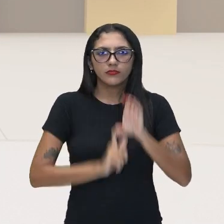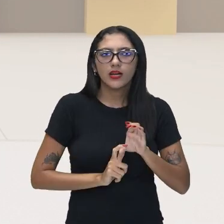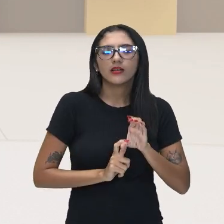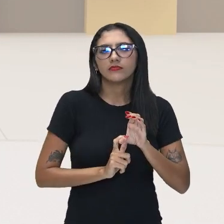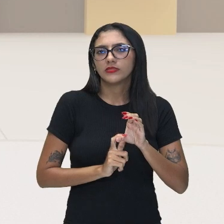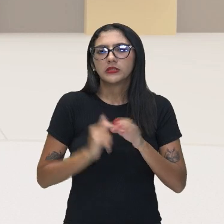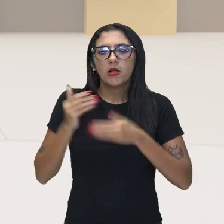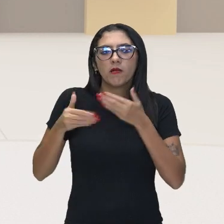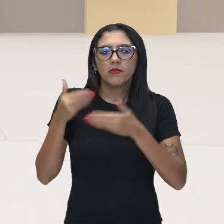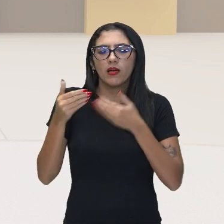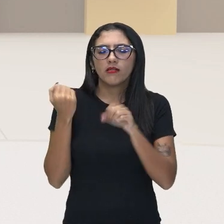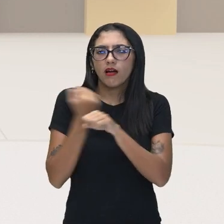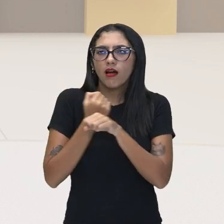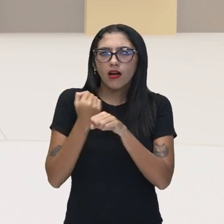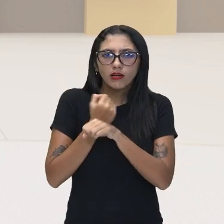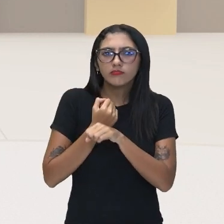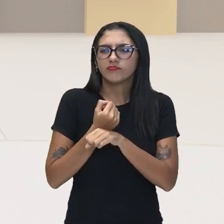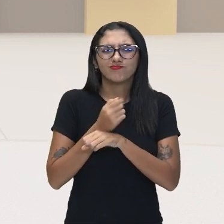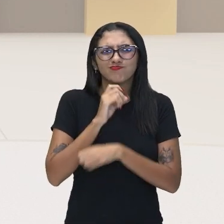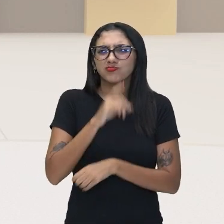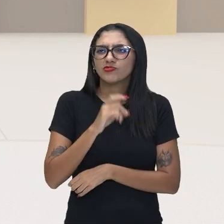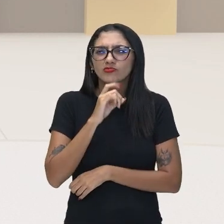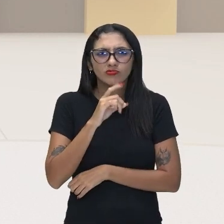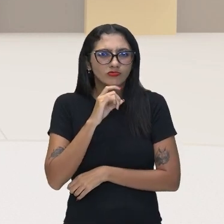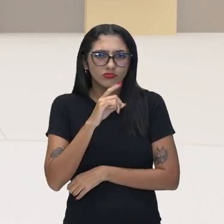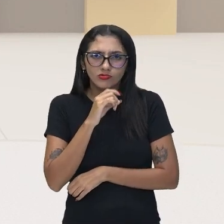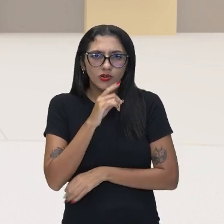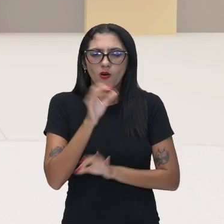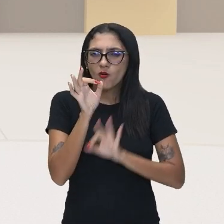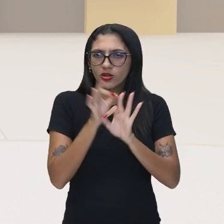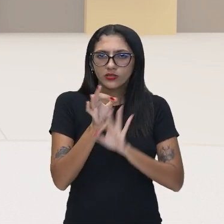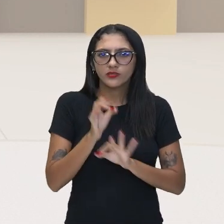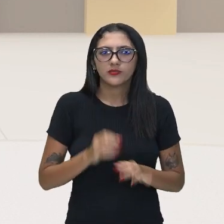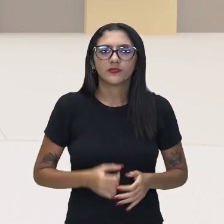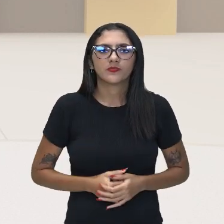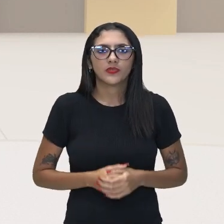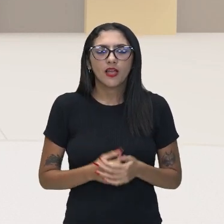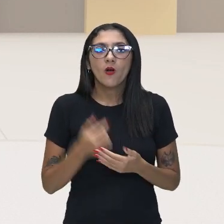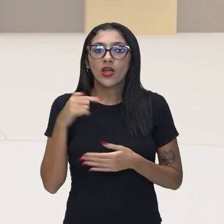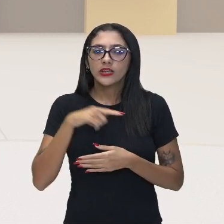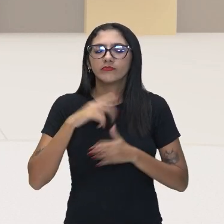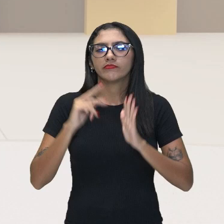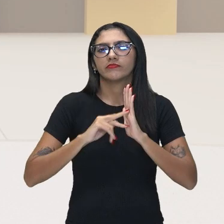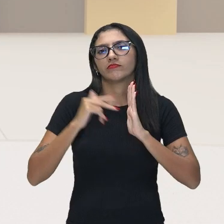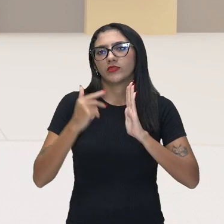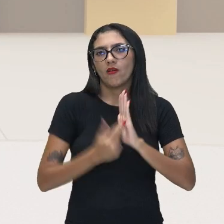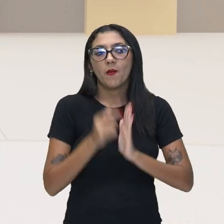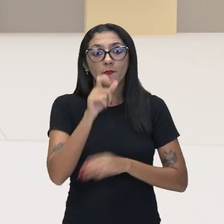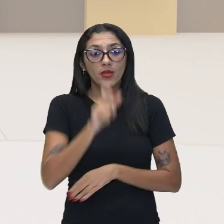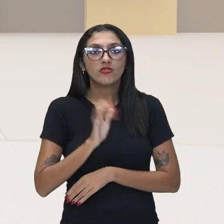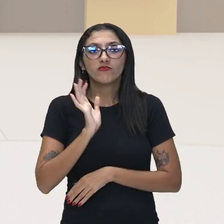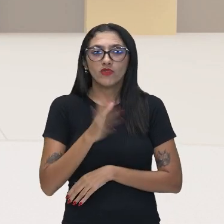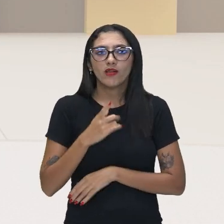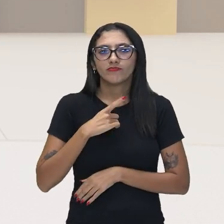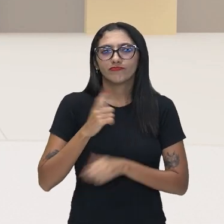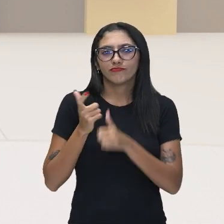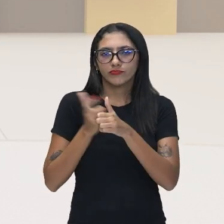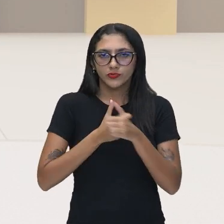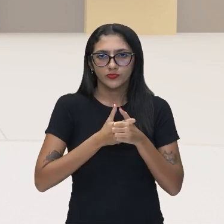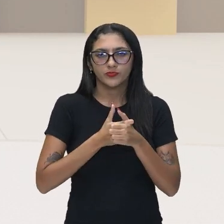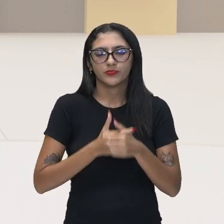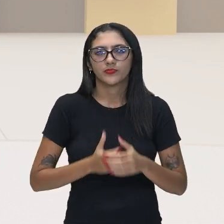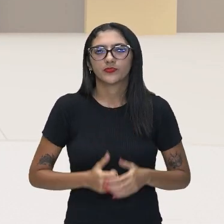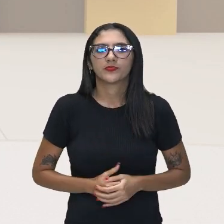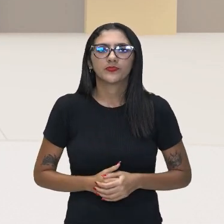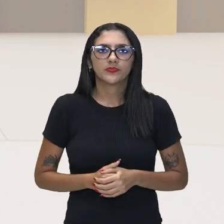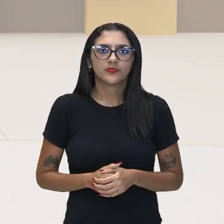a gente não consegue cumprir com nenhum dos nossos compromissos. Isso sim é uma pessoa endividada, tudo bem?